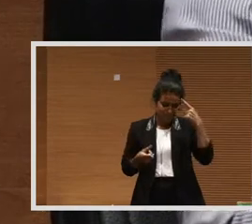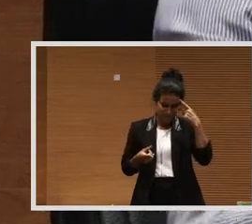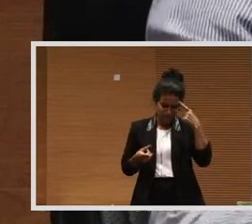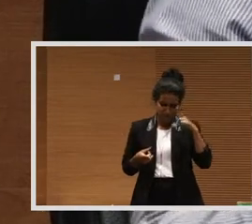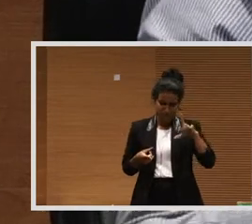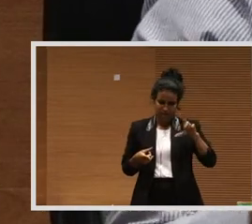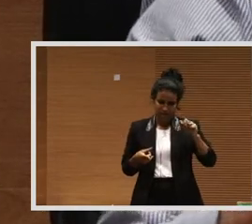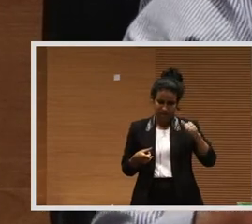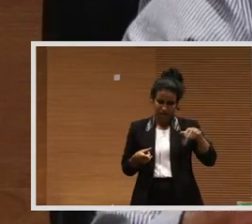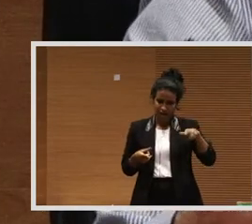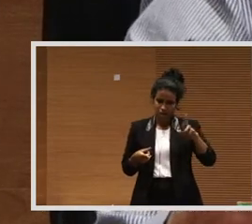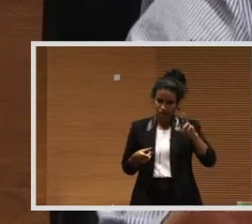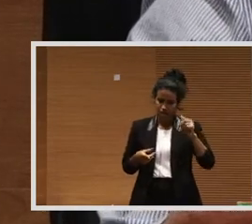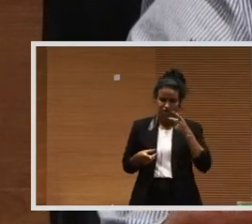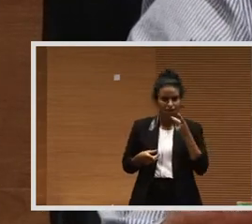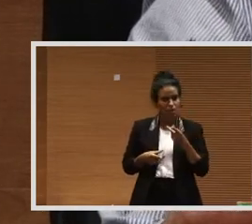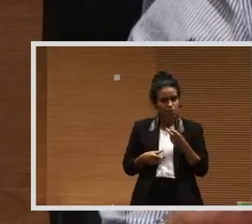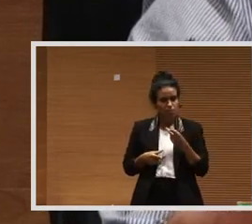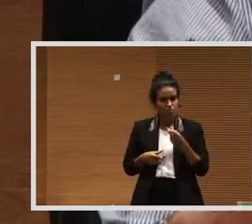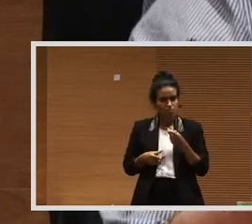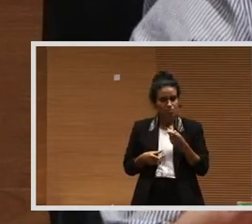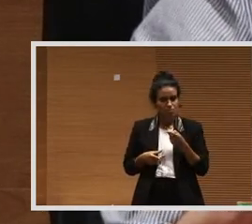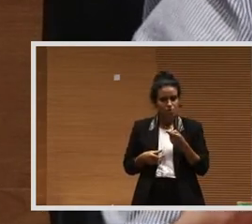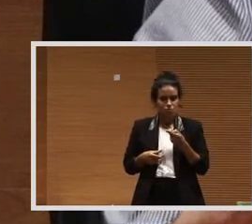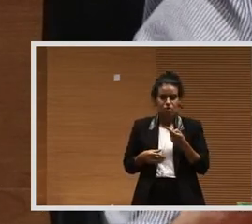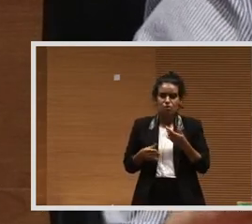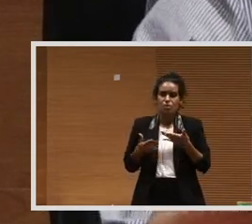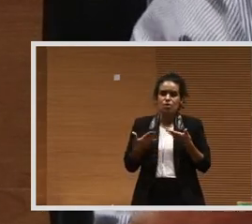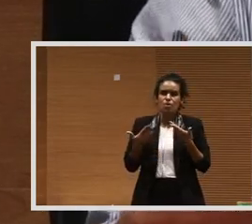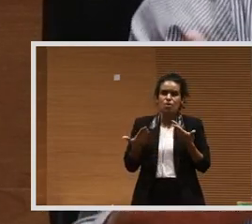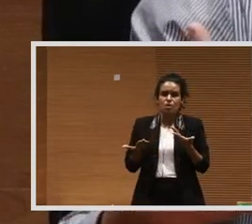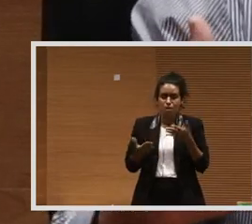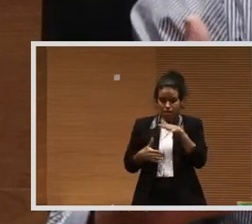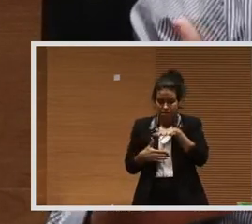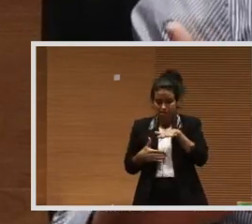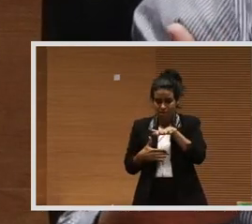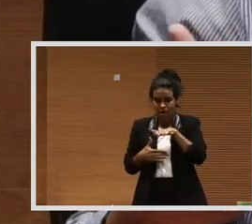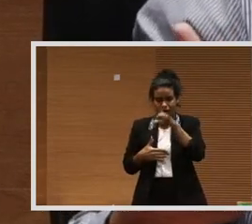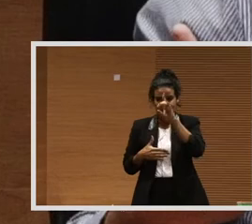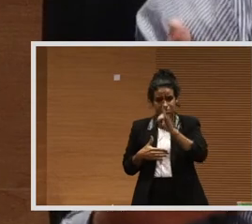falou, o quanto que ainda o campo da deficiência